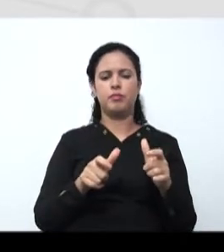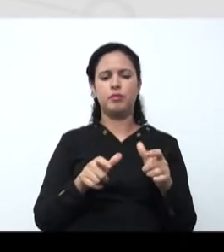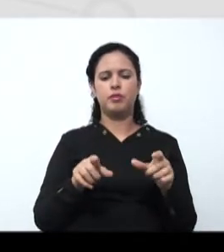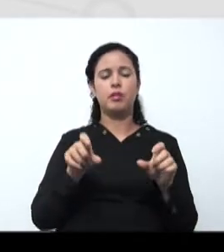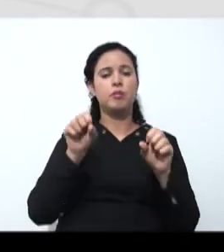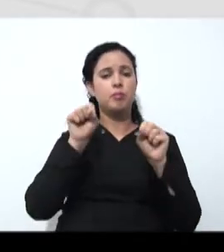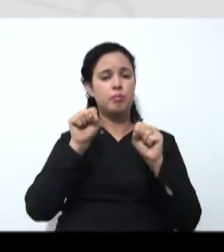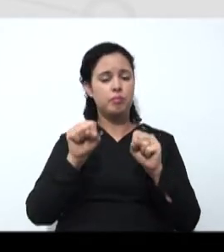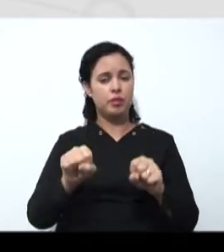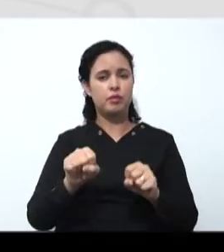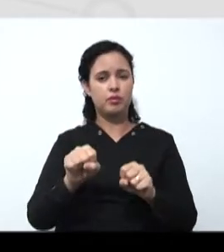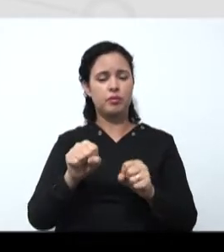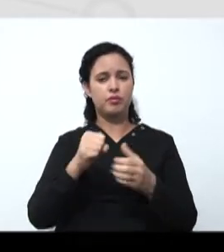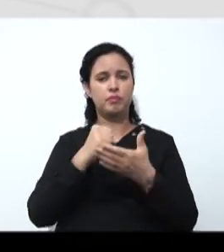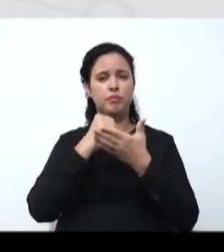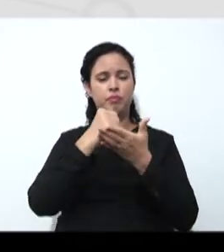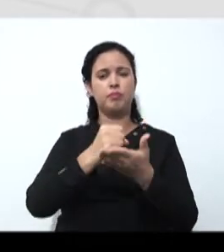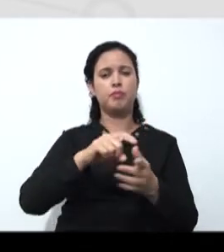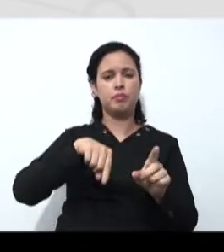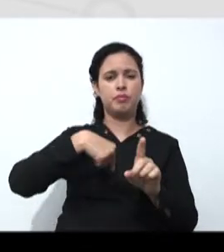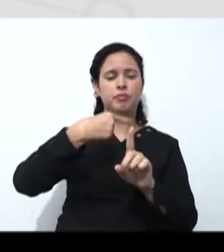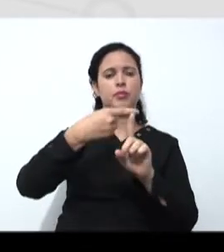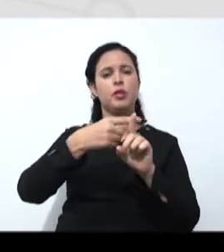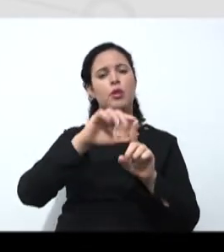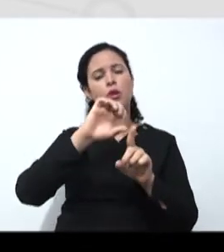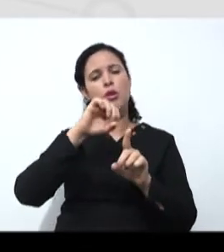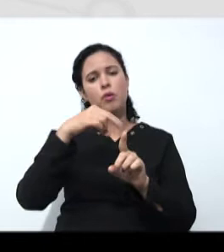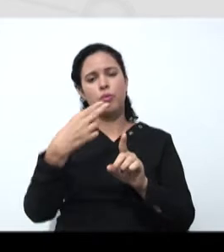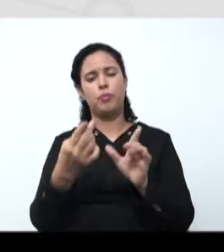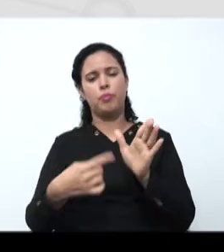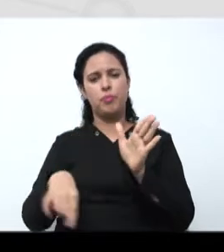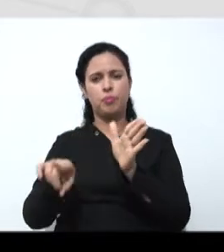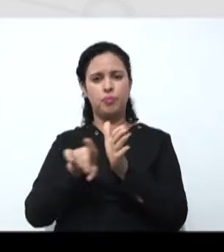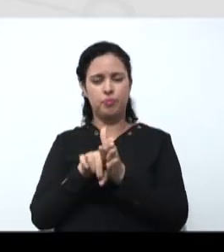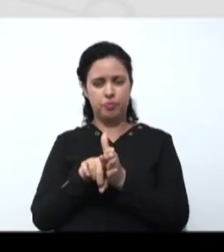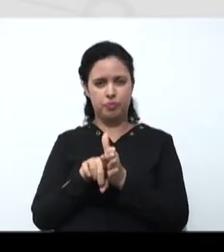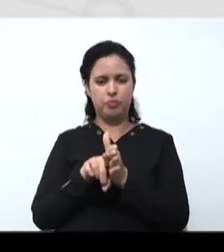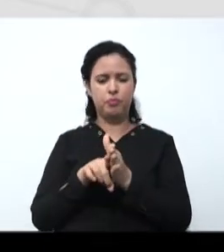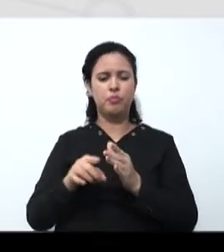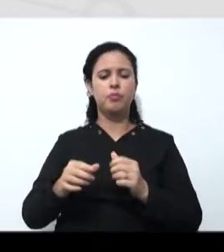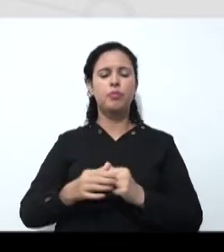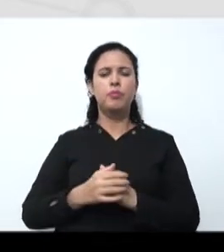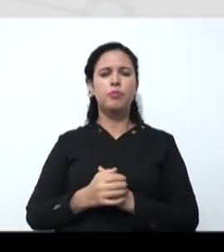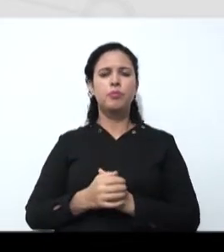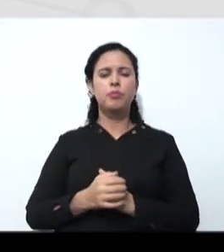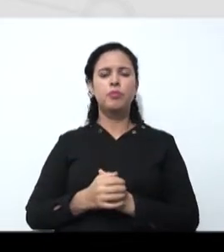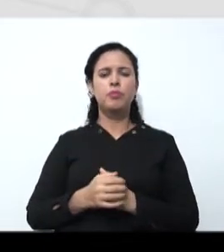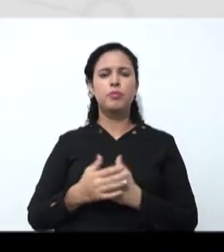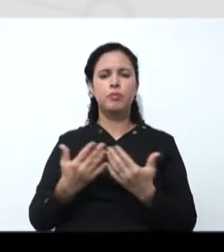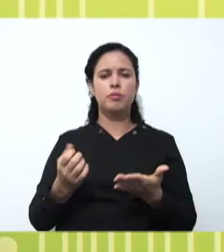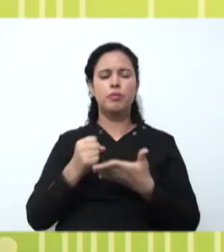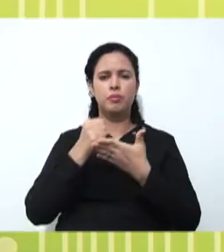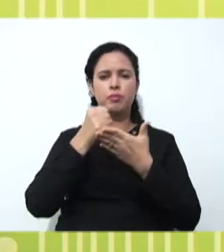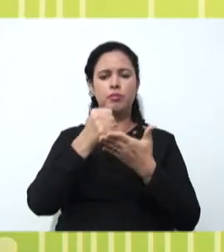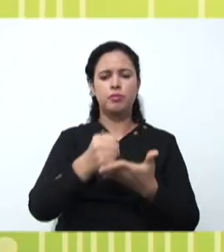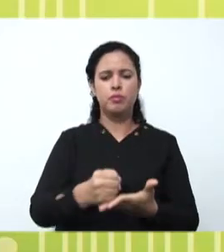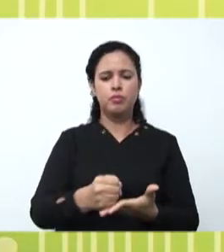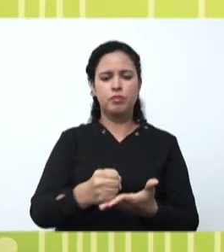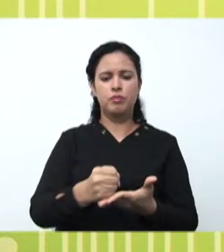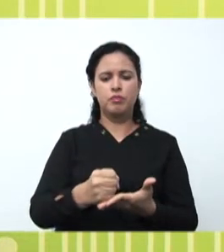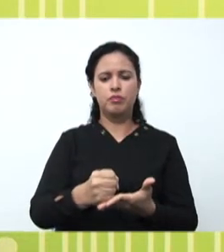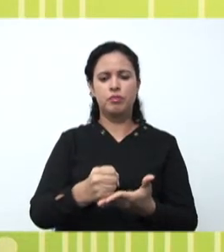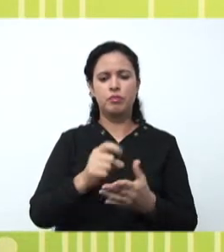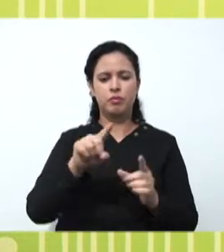podem influenciar positivamente e negativamente uma tendência. Então eles tendem a influenciar de forma